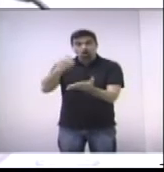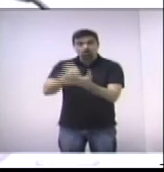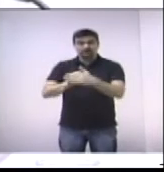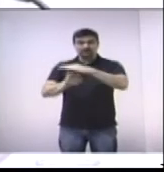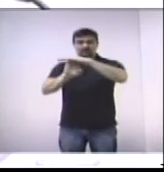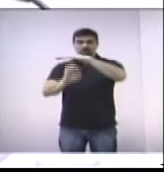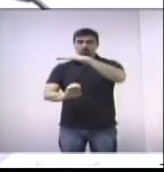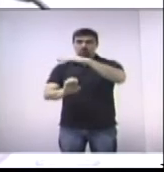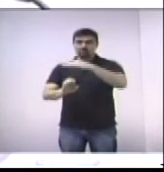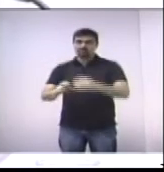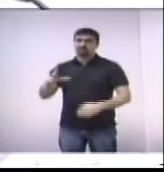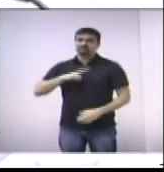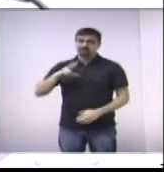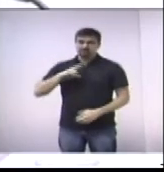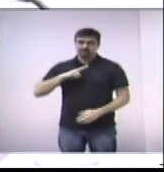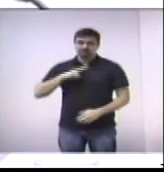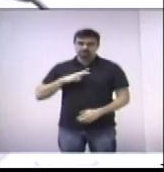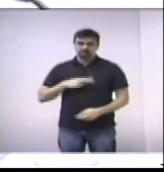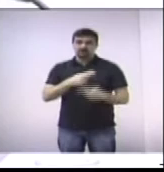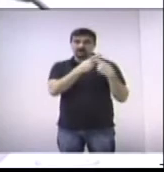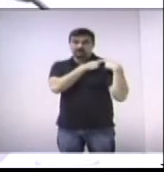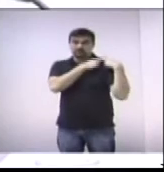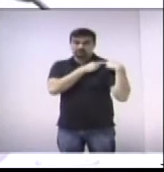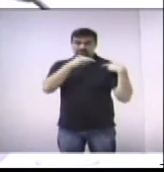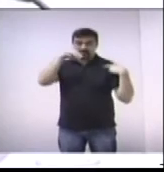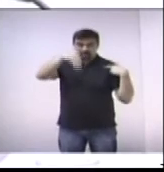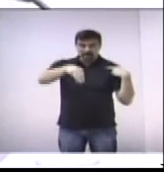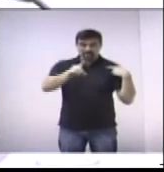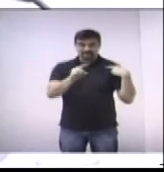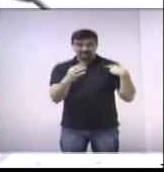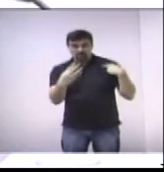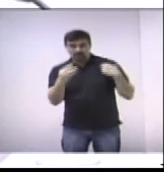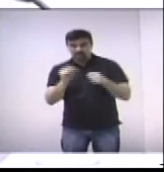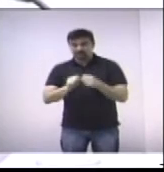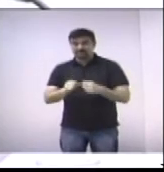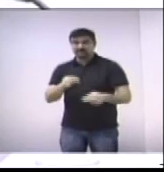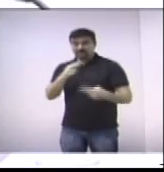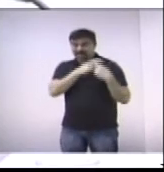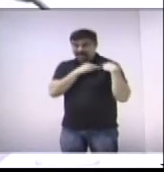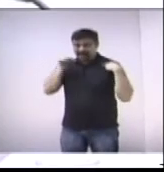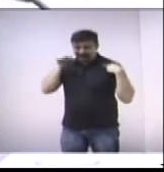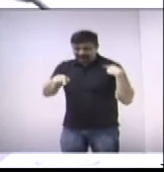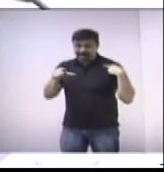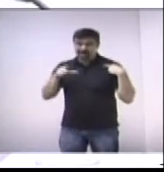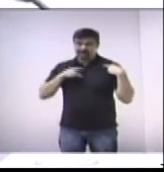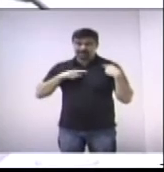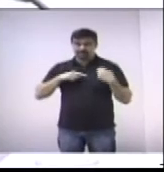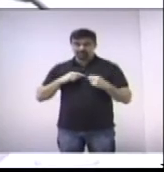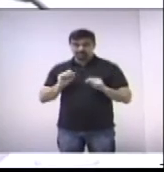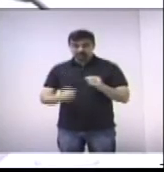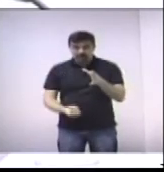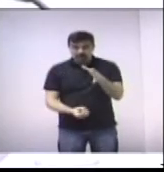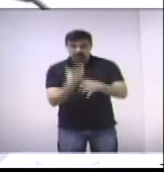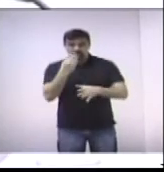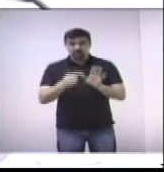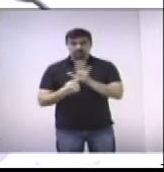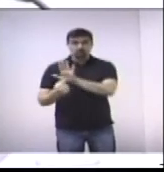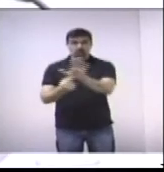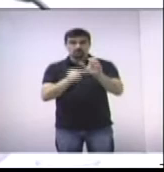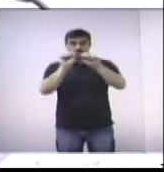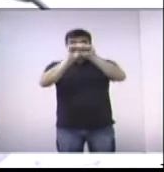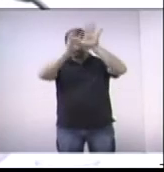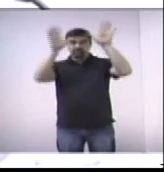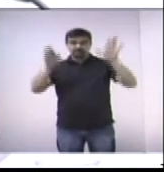previsto e realizada de forma regular, comprometeu-se a garantir a execução do objetivo com transparência e lisura